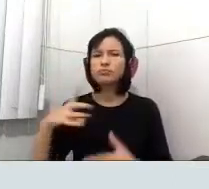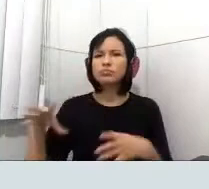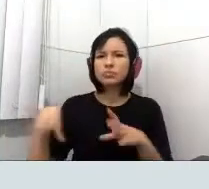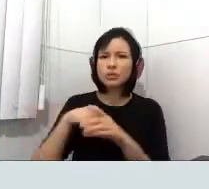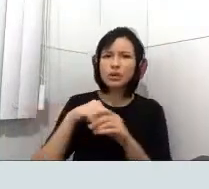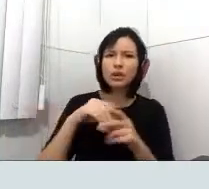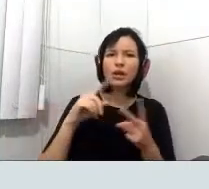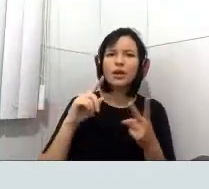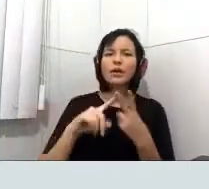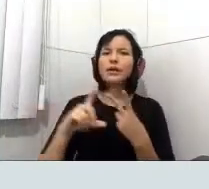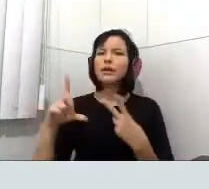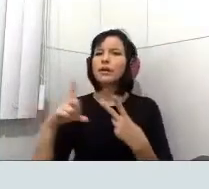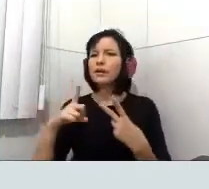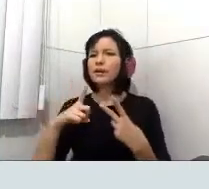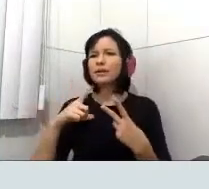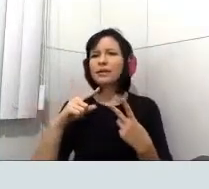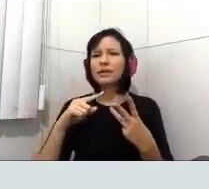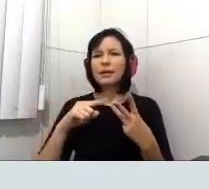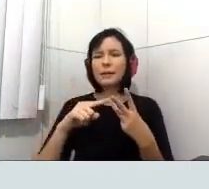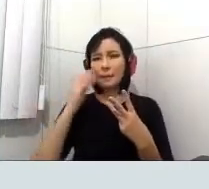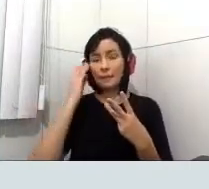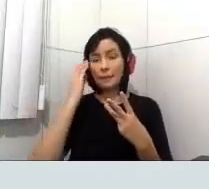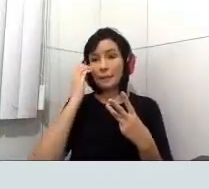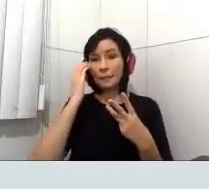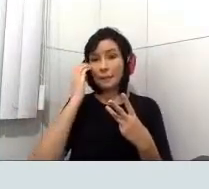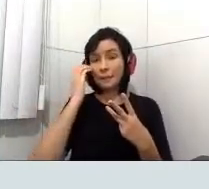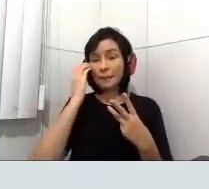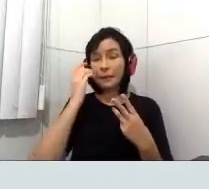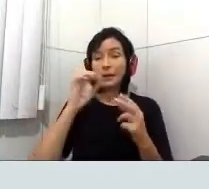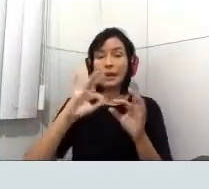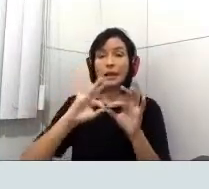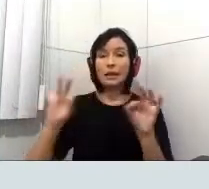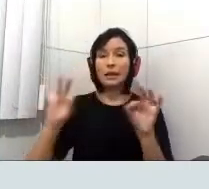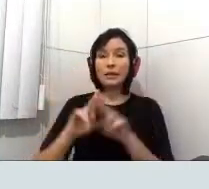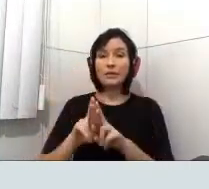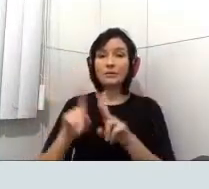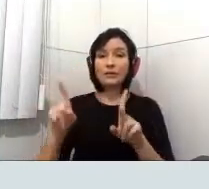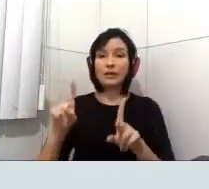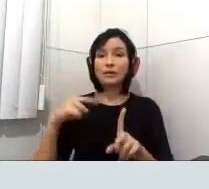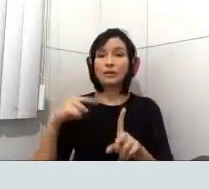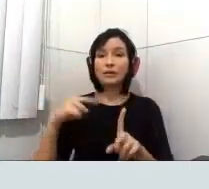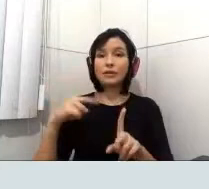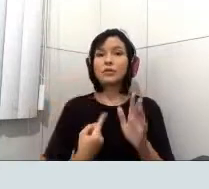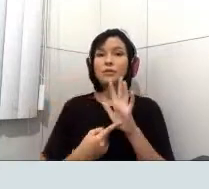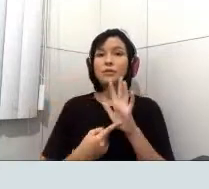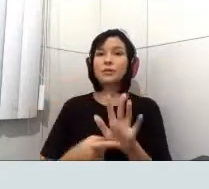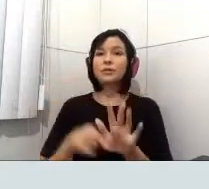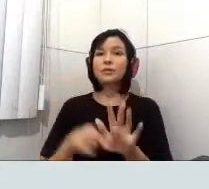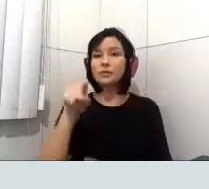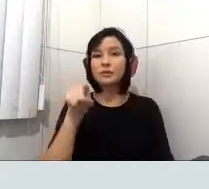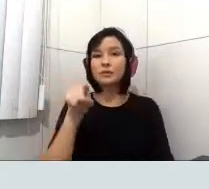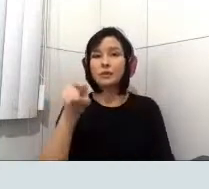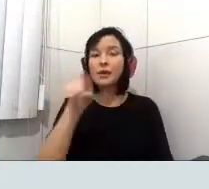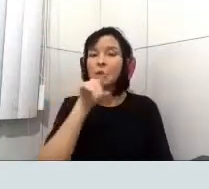postulado das paralelas. E aí nós vamos ver o Pato Donald muito confuso.